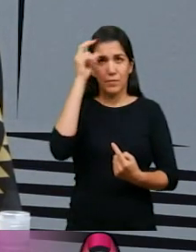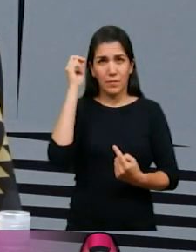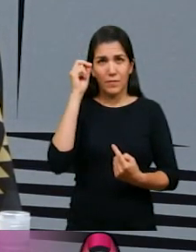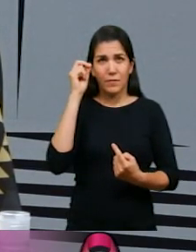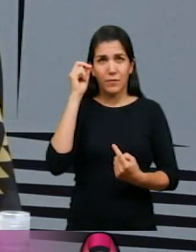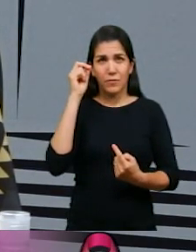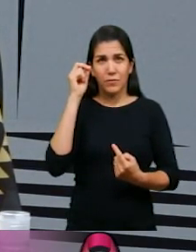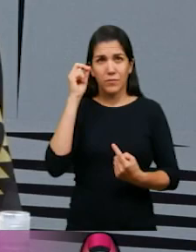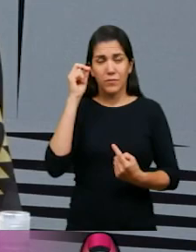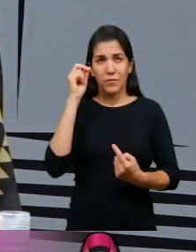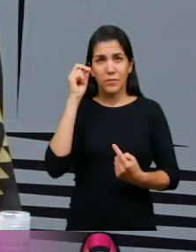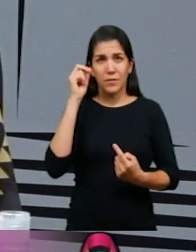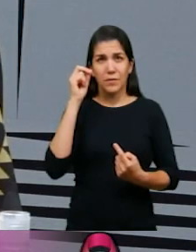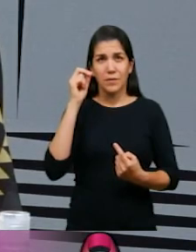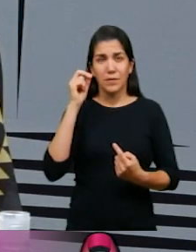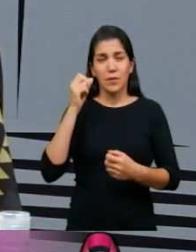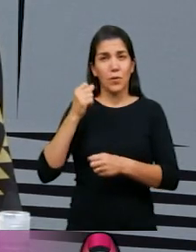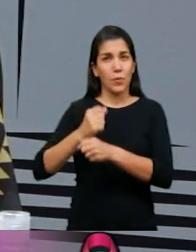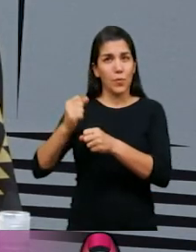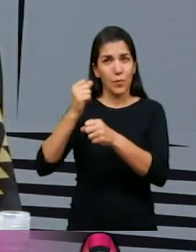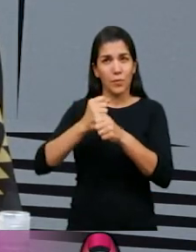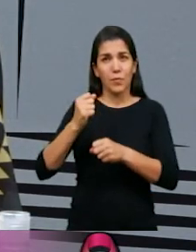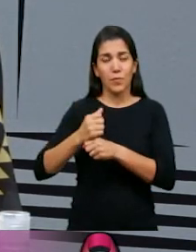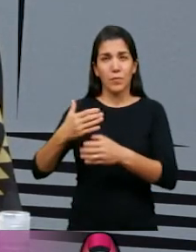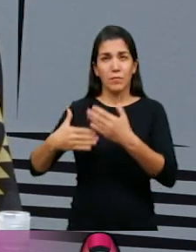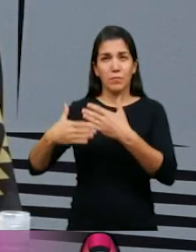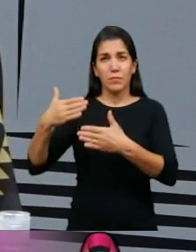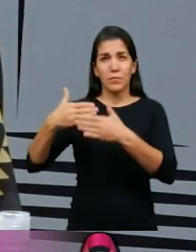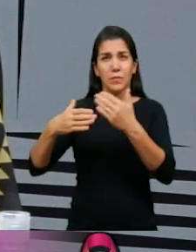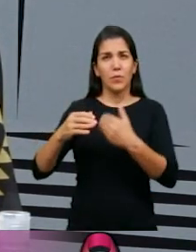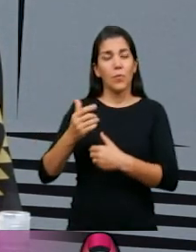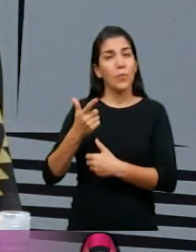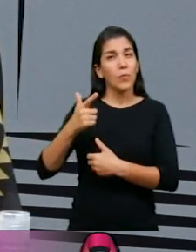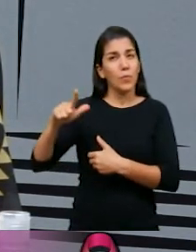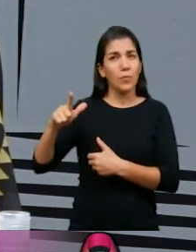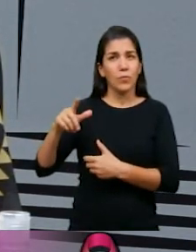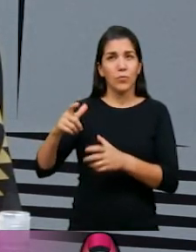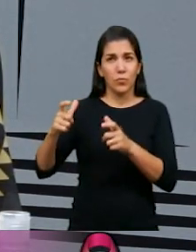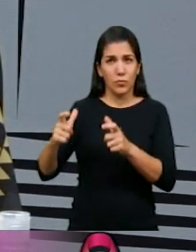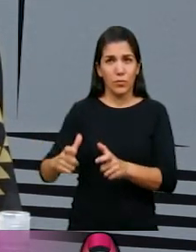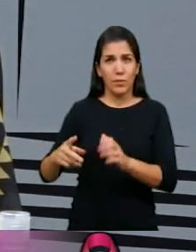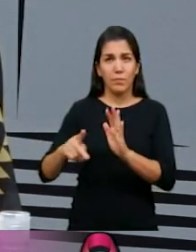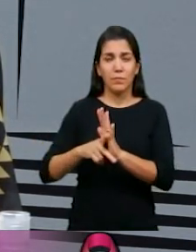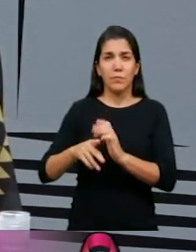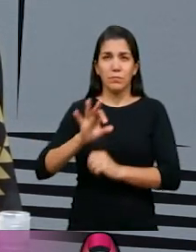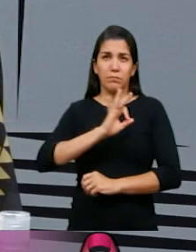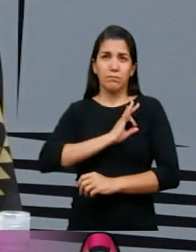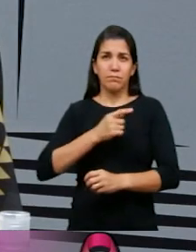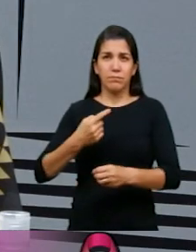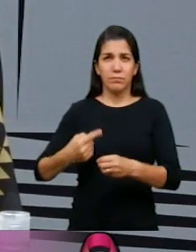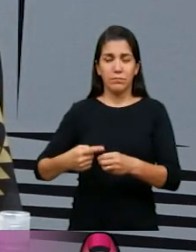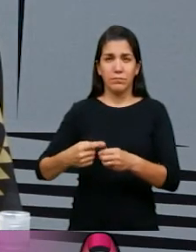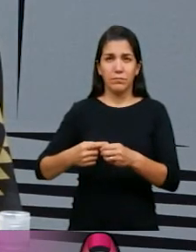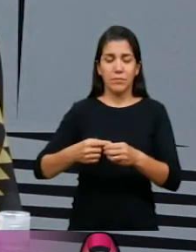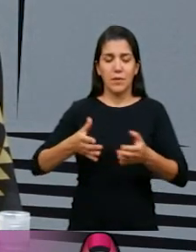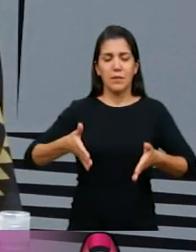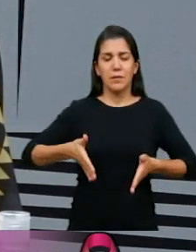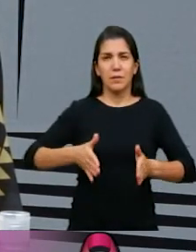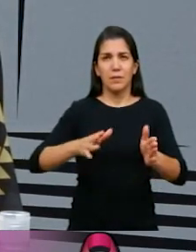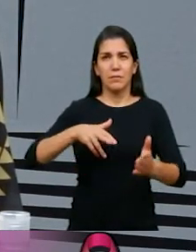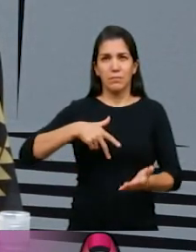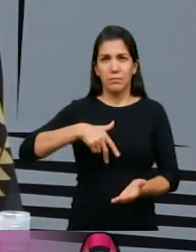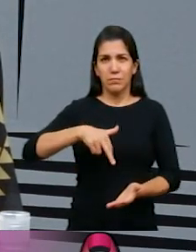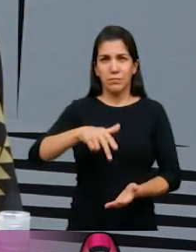de construir ou implantar uma nova sistemática de base de atendimento da Guarda Municipal no calçadão de